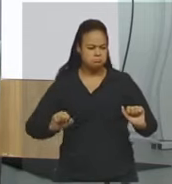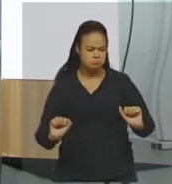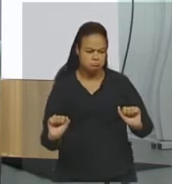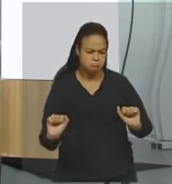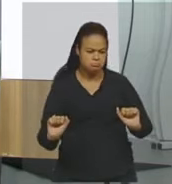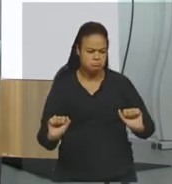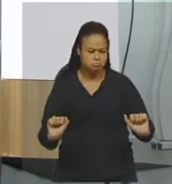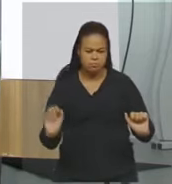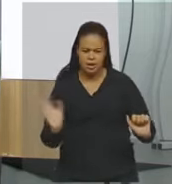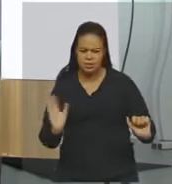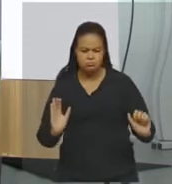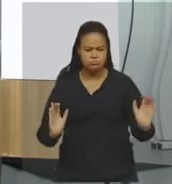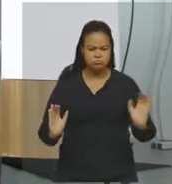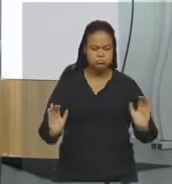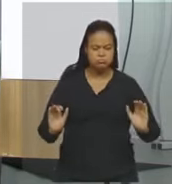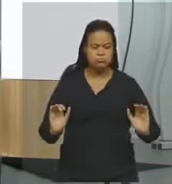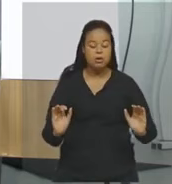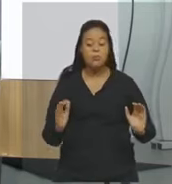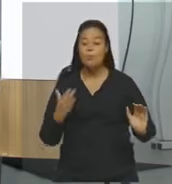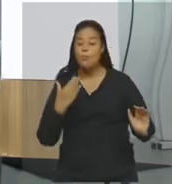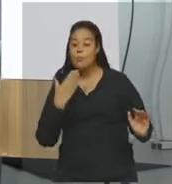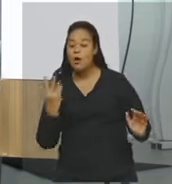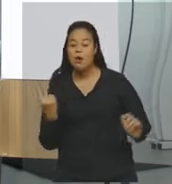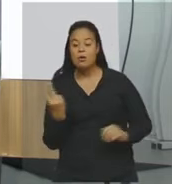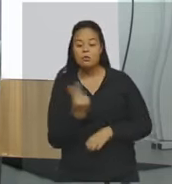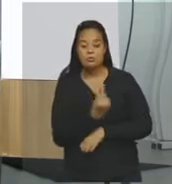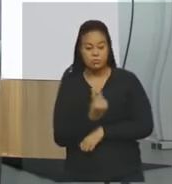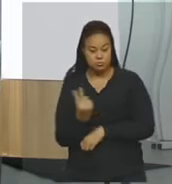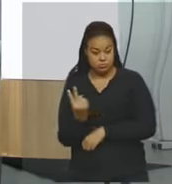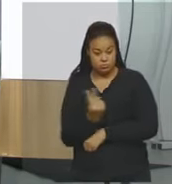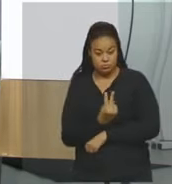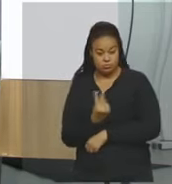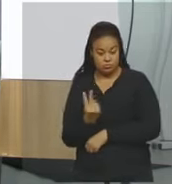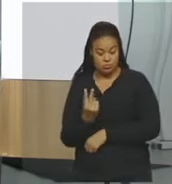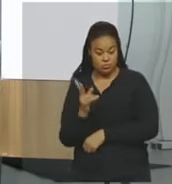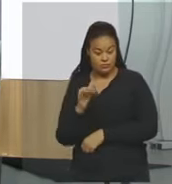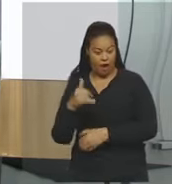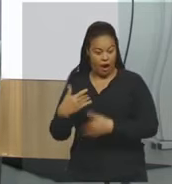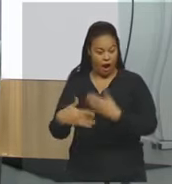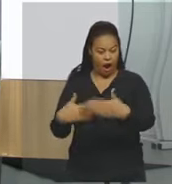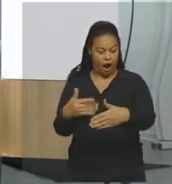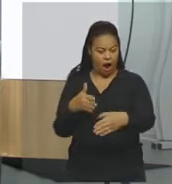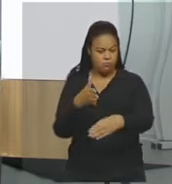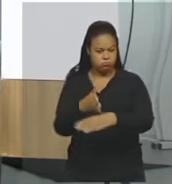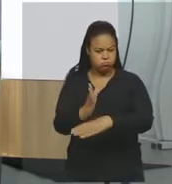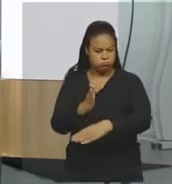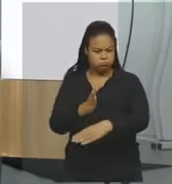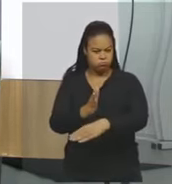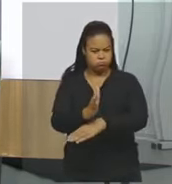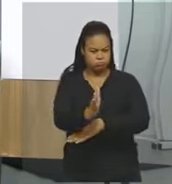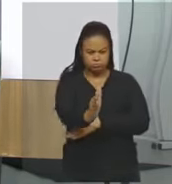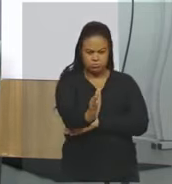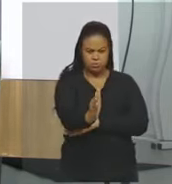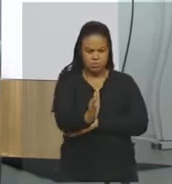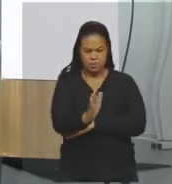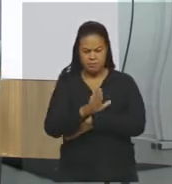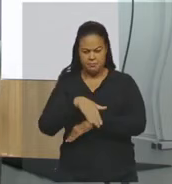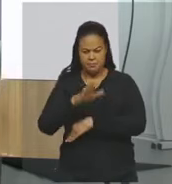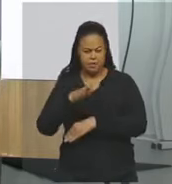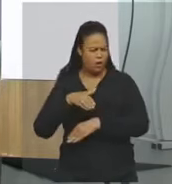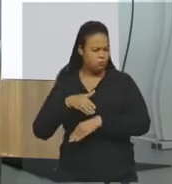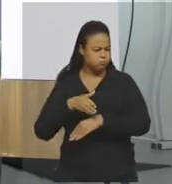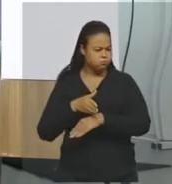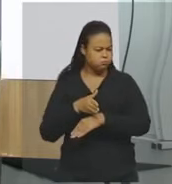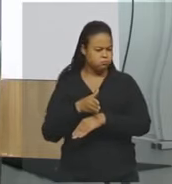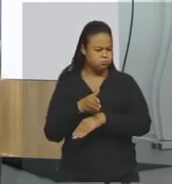pergunta aqui é a seguinte: qual desses dois carros vai desenvolver uma maior velocidade dentro